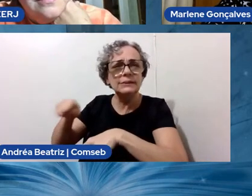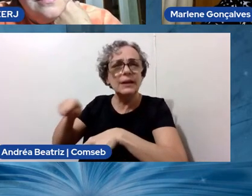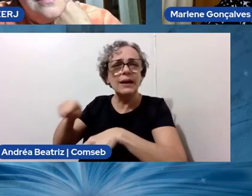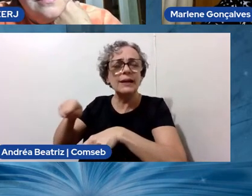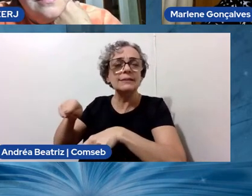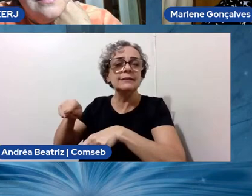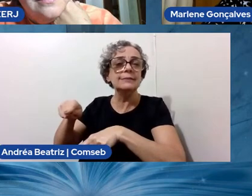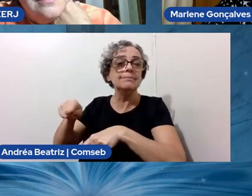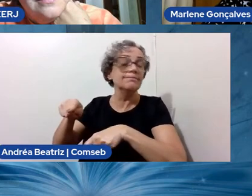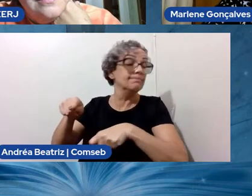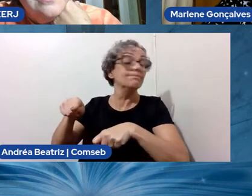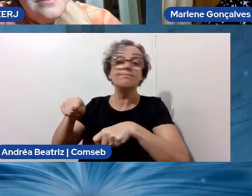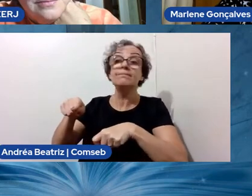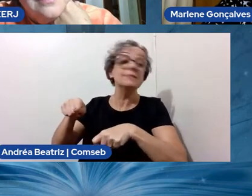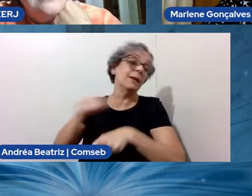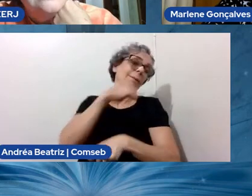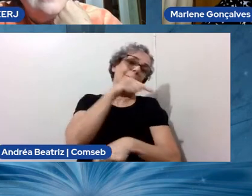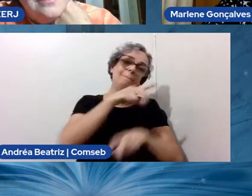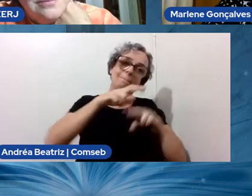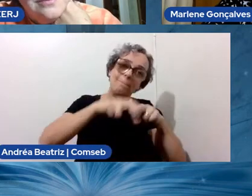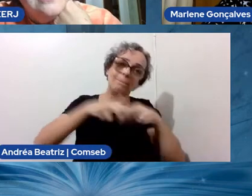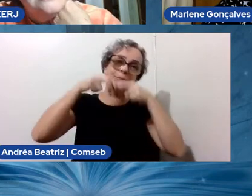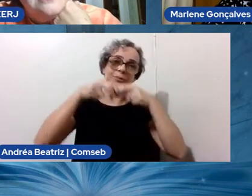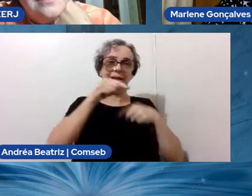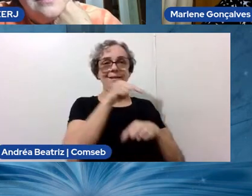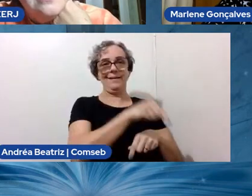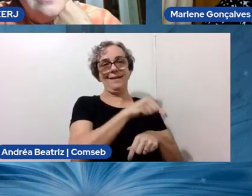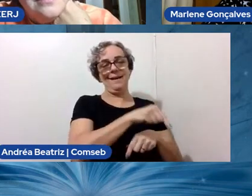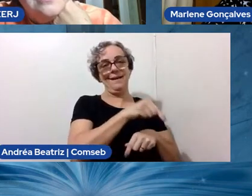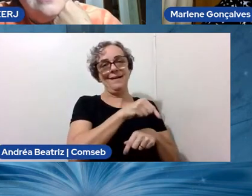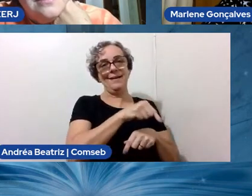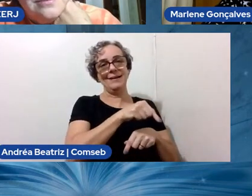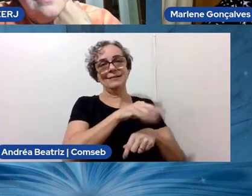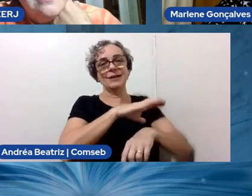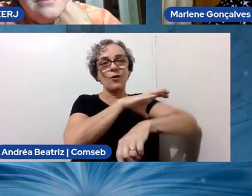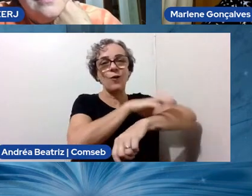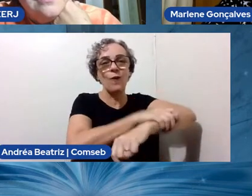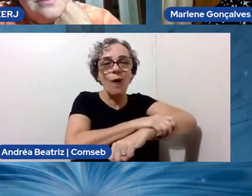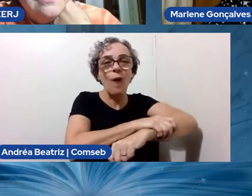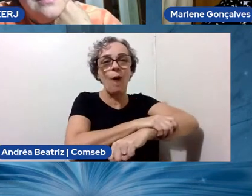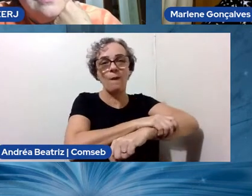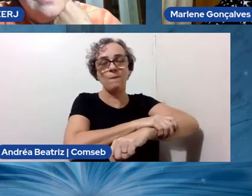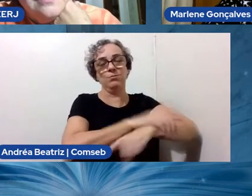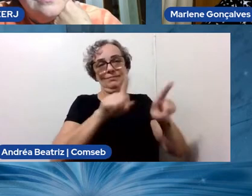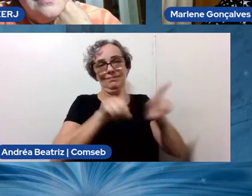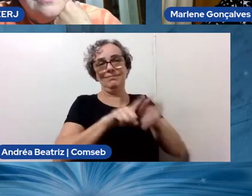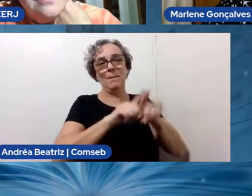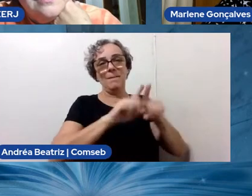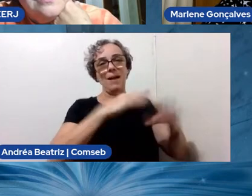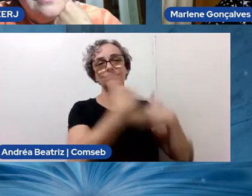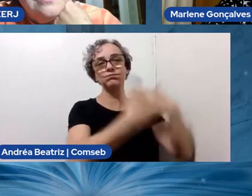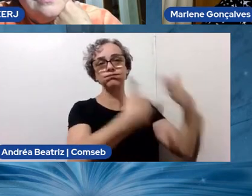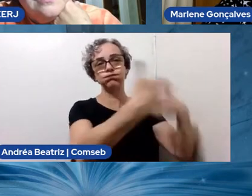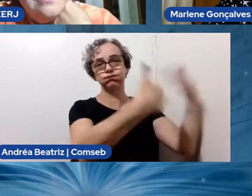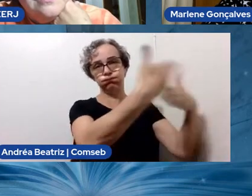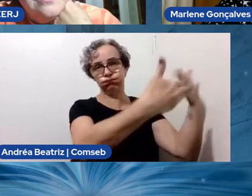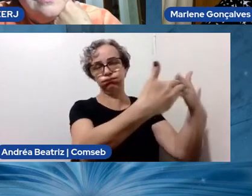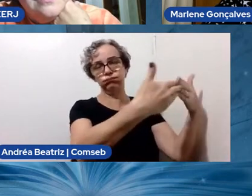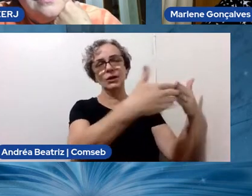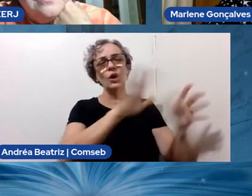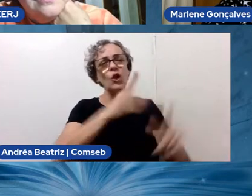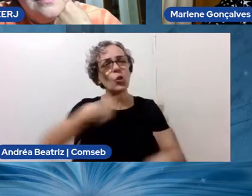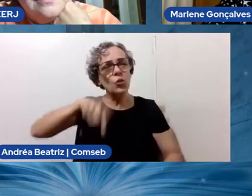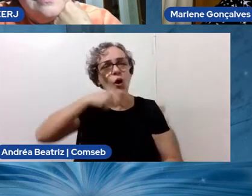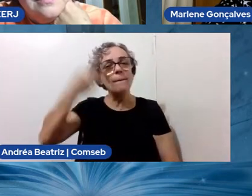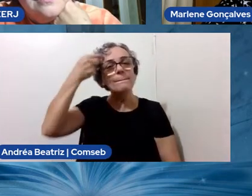propício para o ser evoluído que ele era, para se manifestar. Você pega o Cristo, já naquela época,